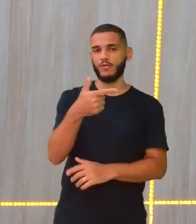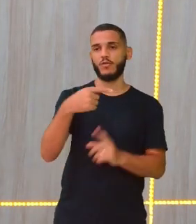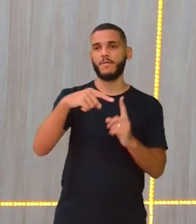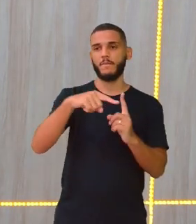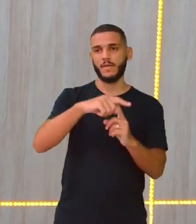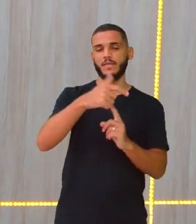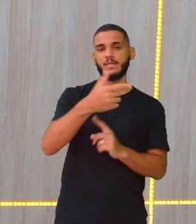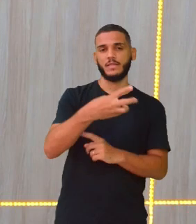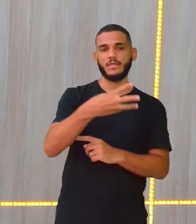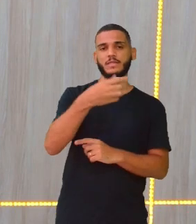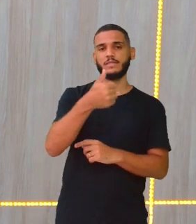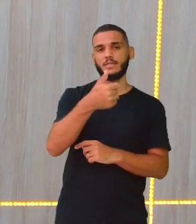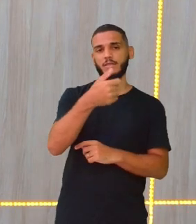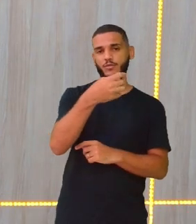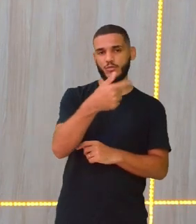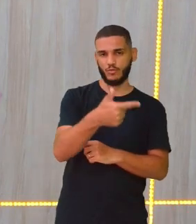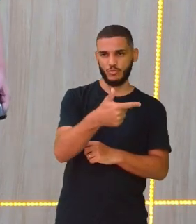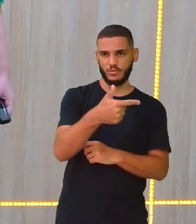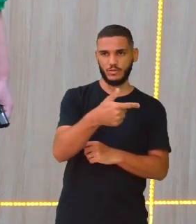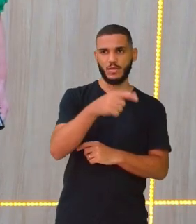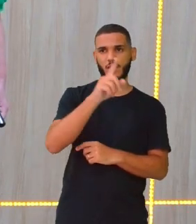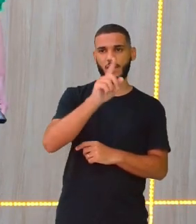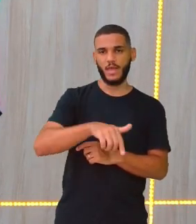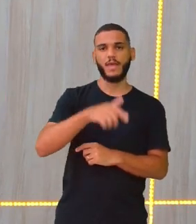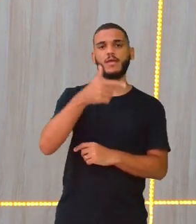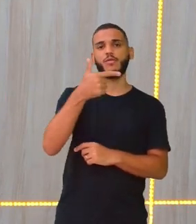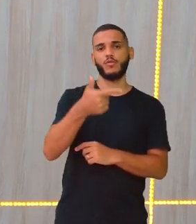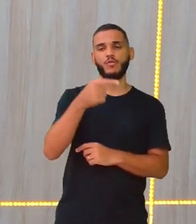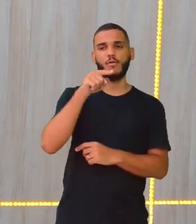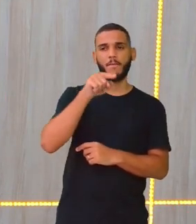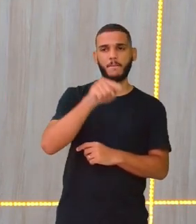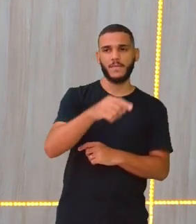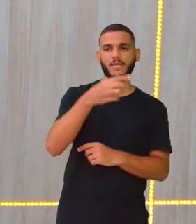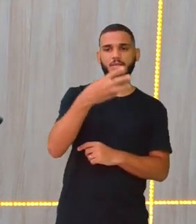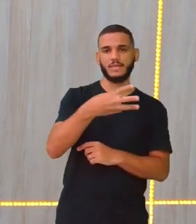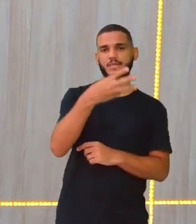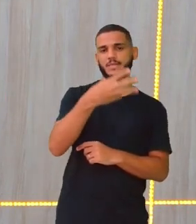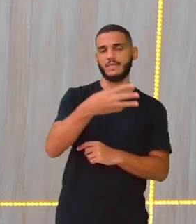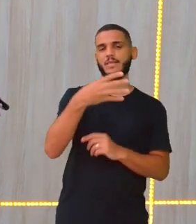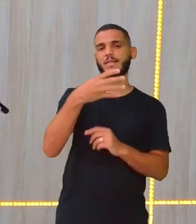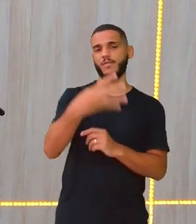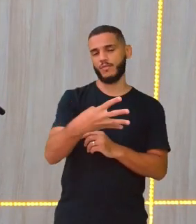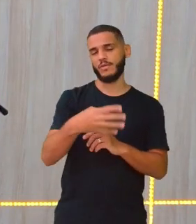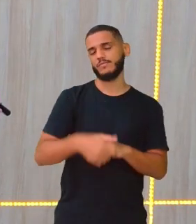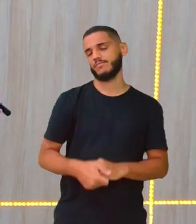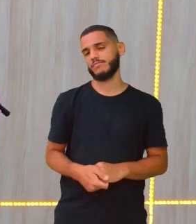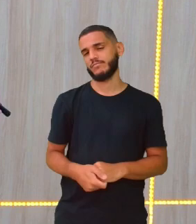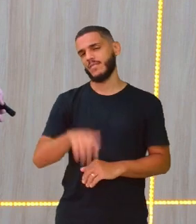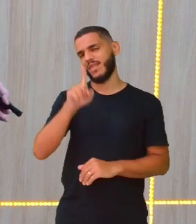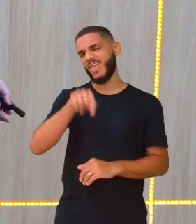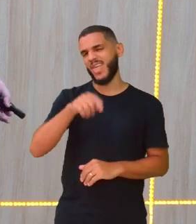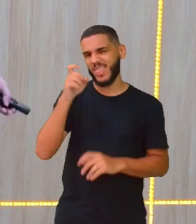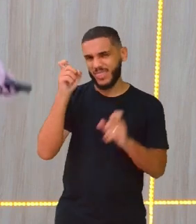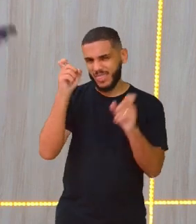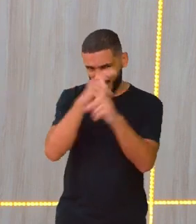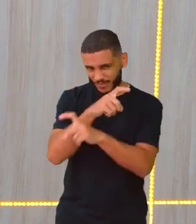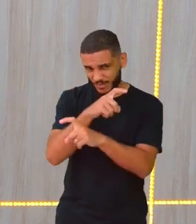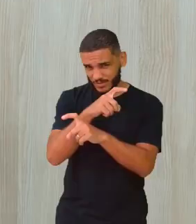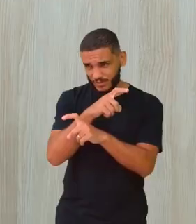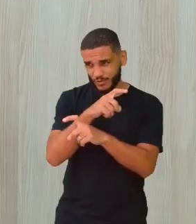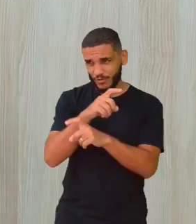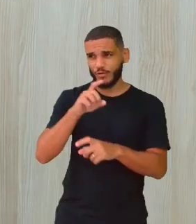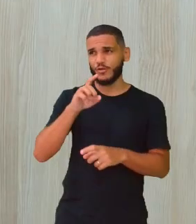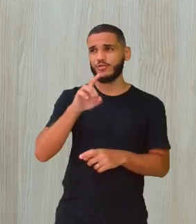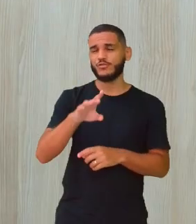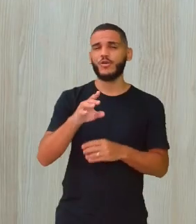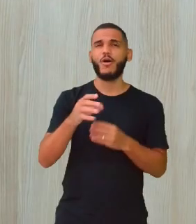2.334. Achei minha resposta. Gente, é difícil, professora Marta? Não, não é difícil. É só construir